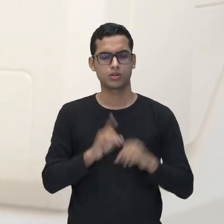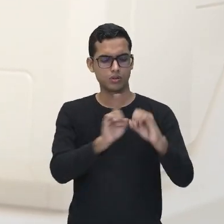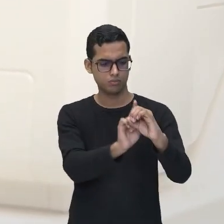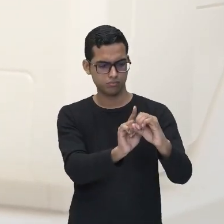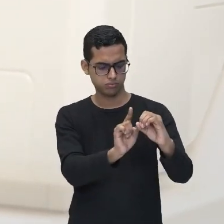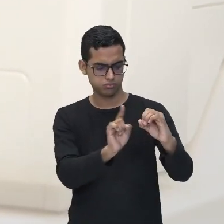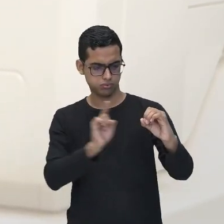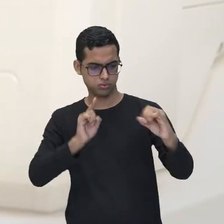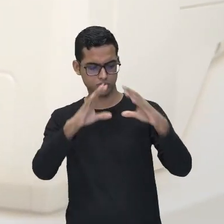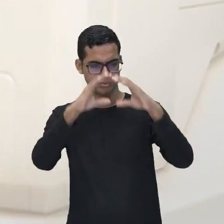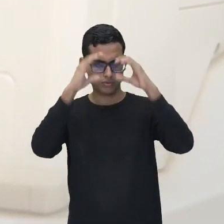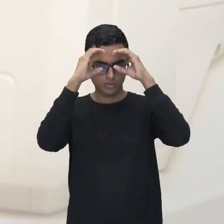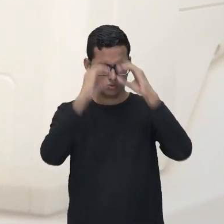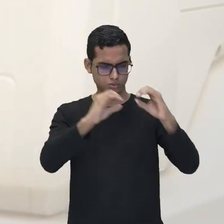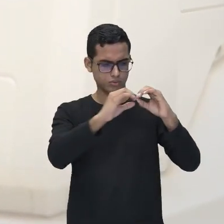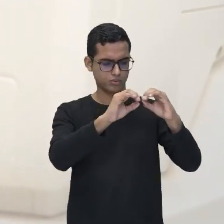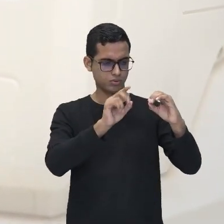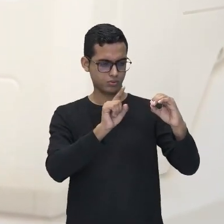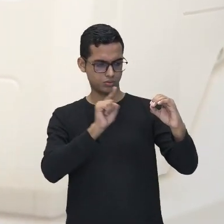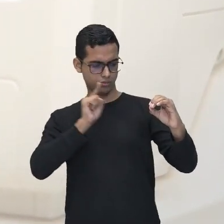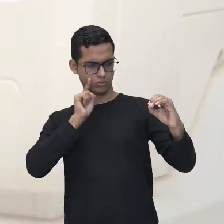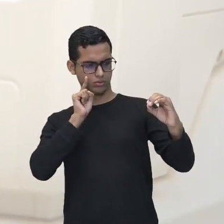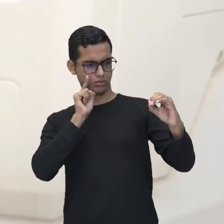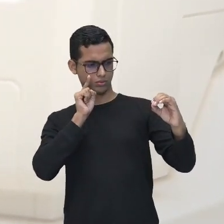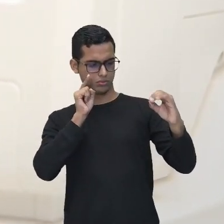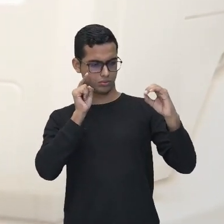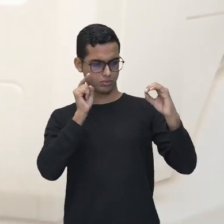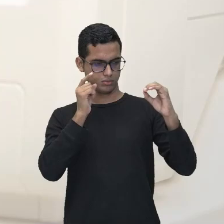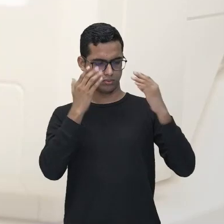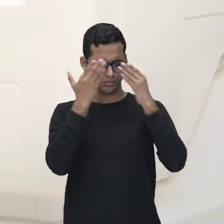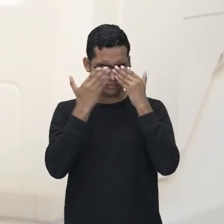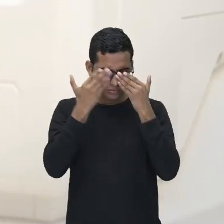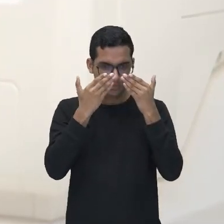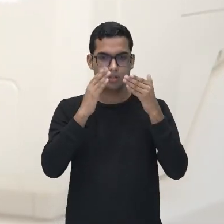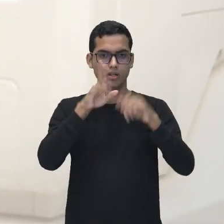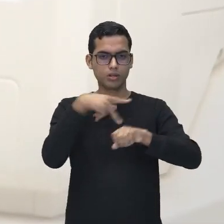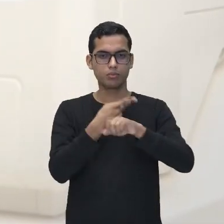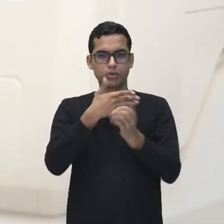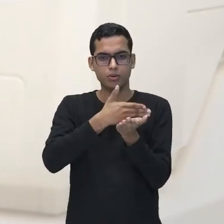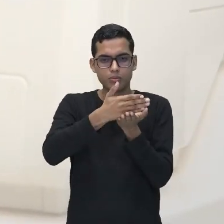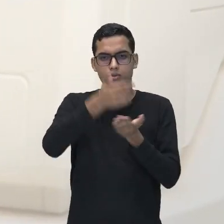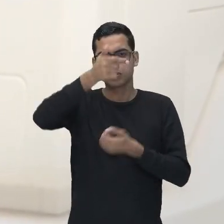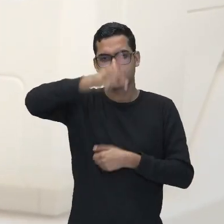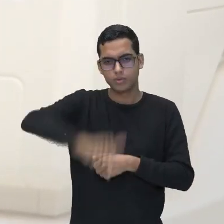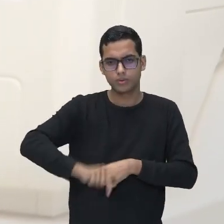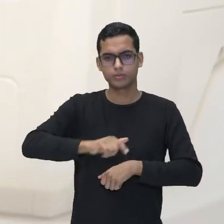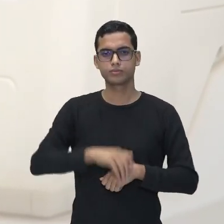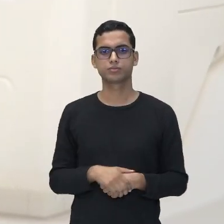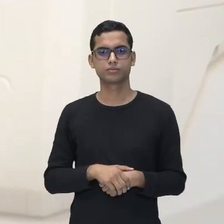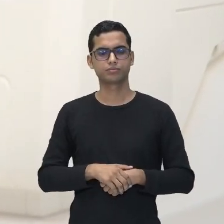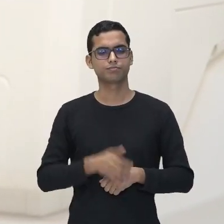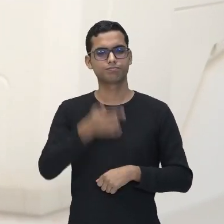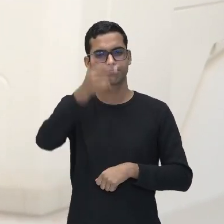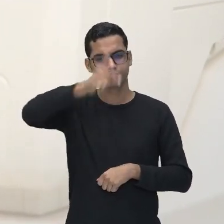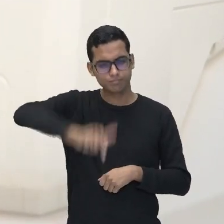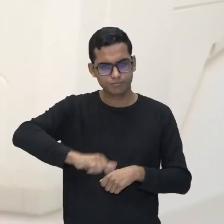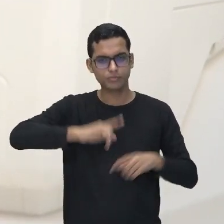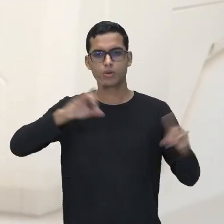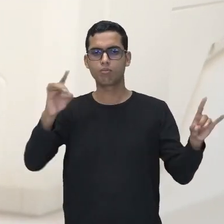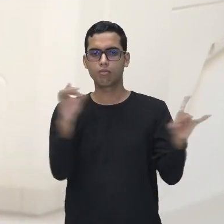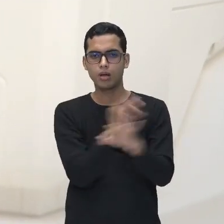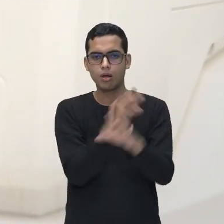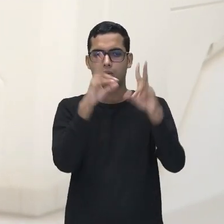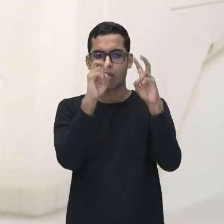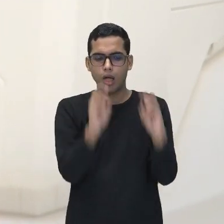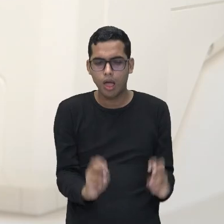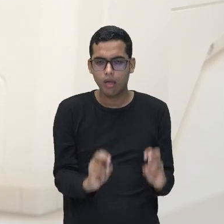olhos, depois recomeçou o exame desde o princípio, sem falar. e quando outra vez terminou,